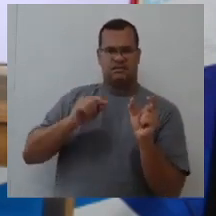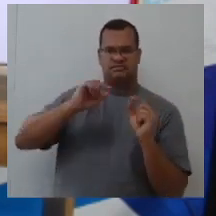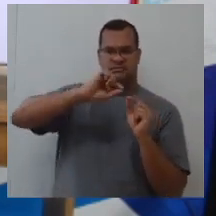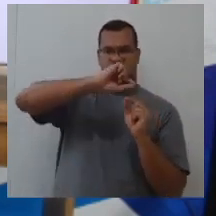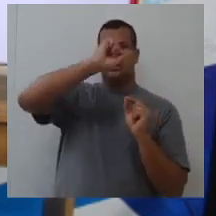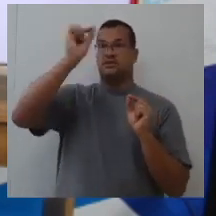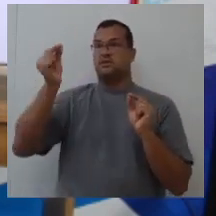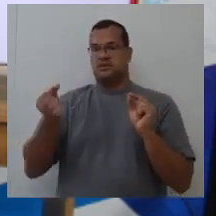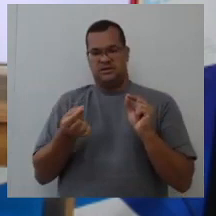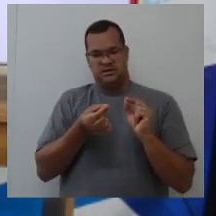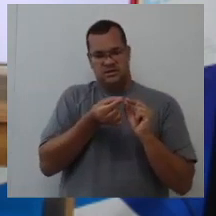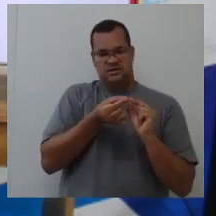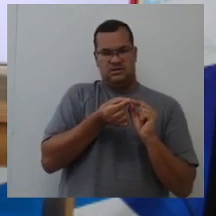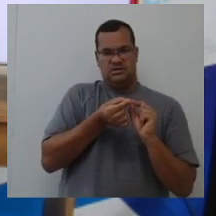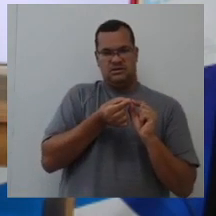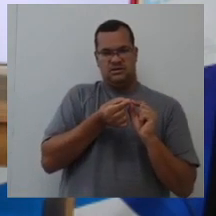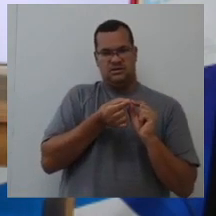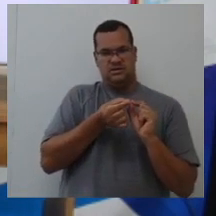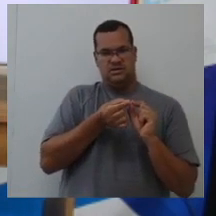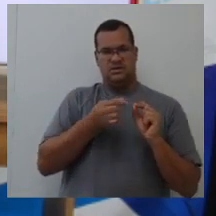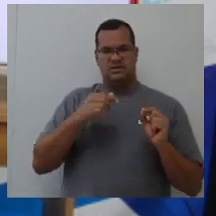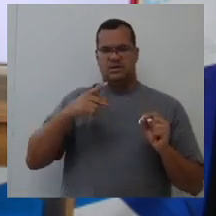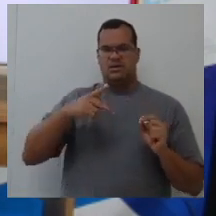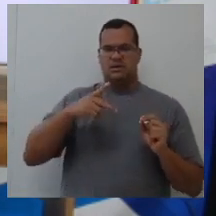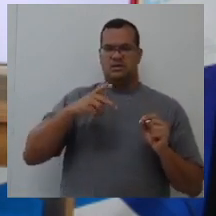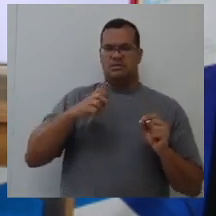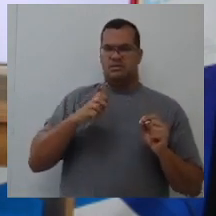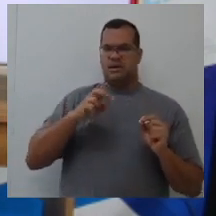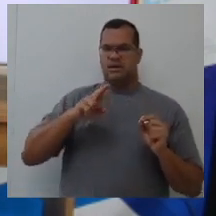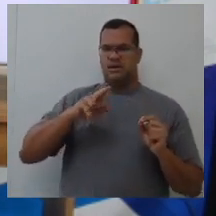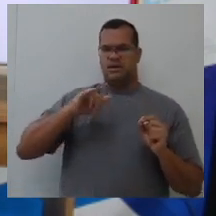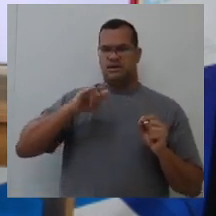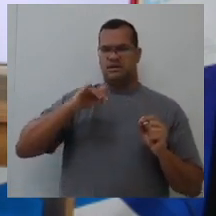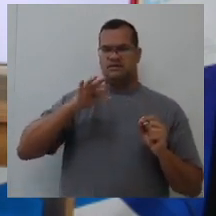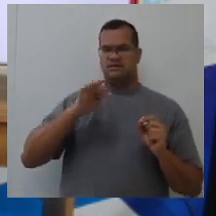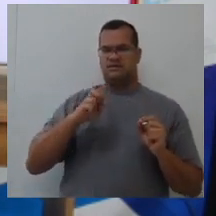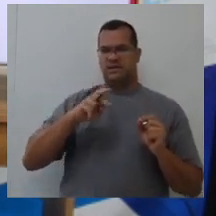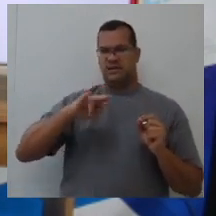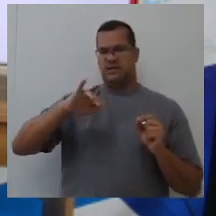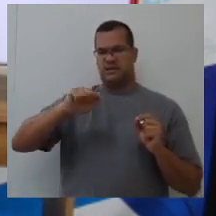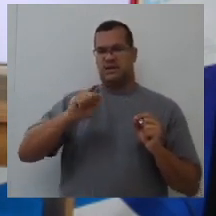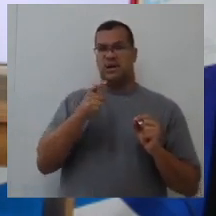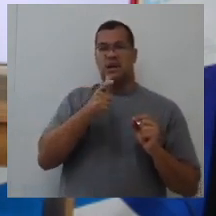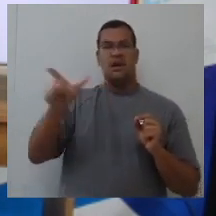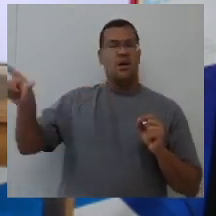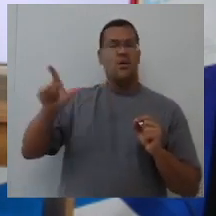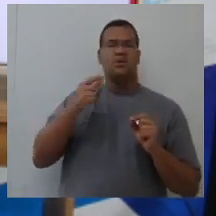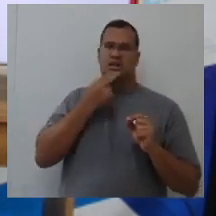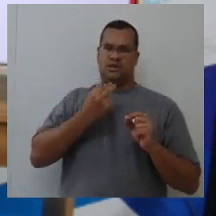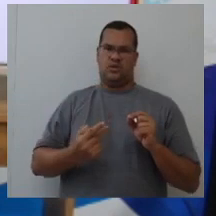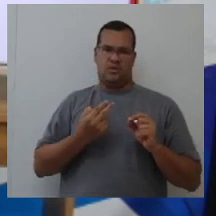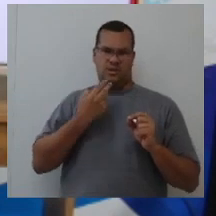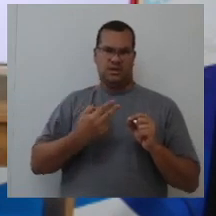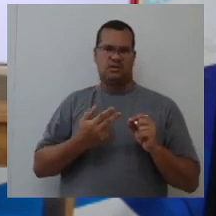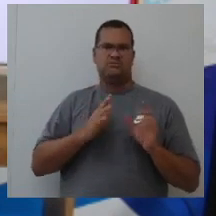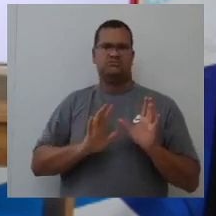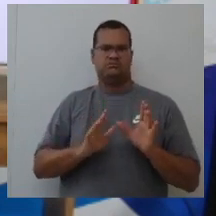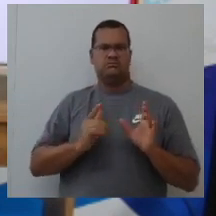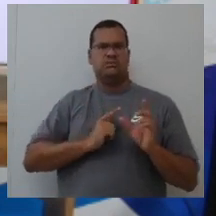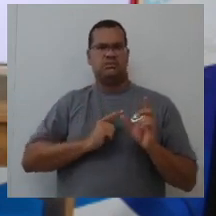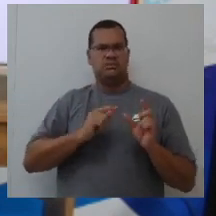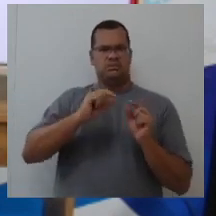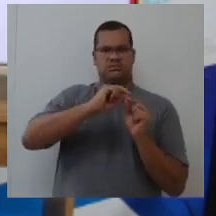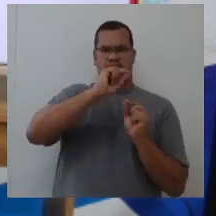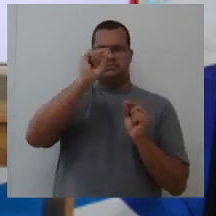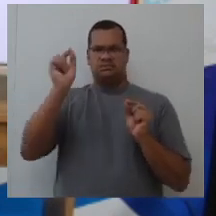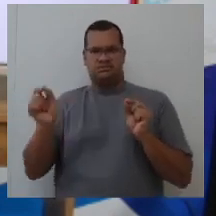circunferência tem a ver com periféria, a ideia, tá? Então, outro idioma. E periféria começa justamente com